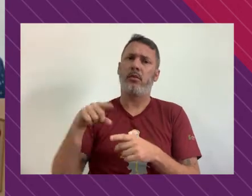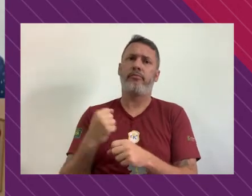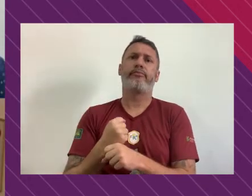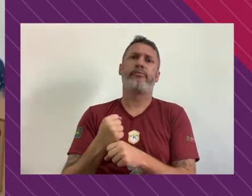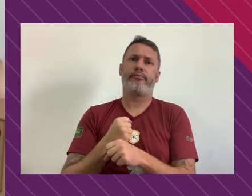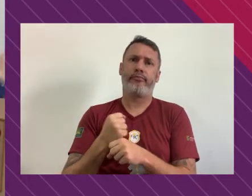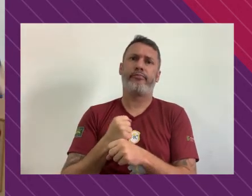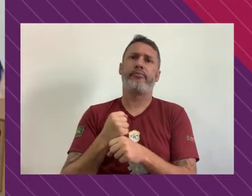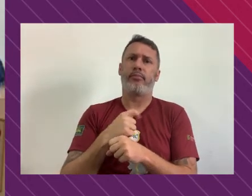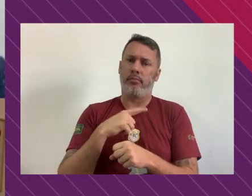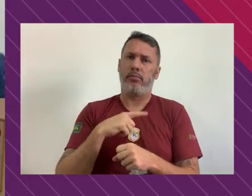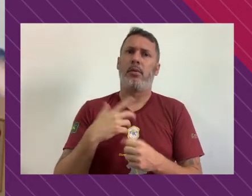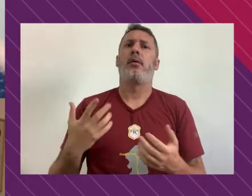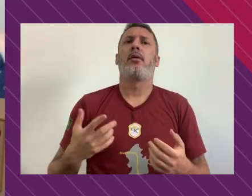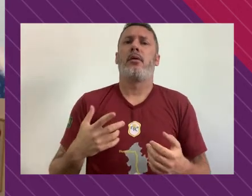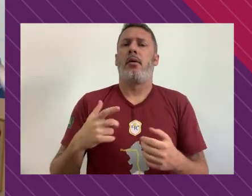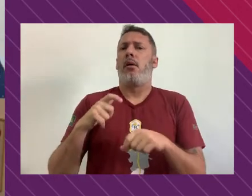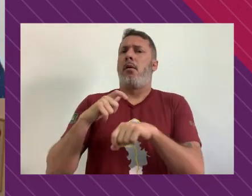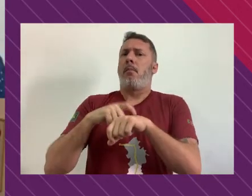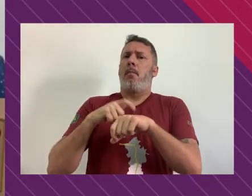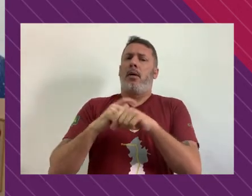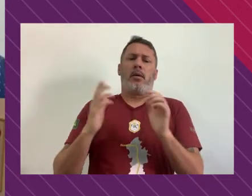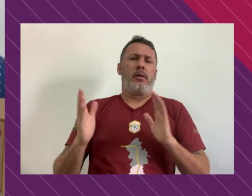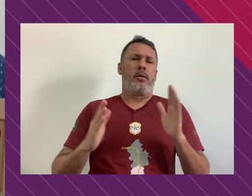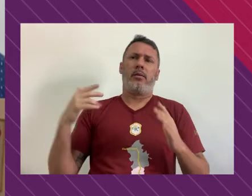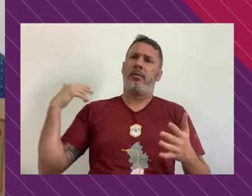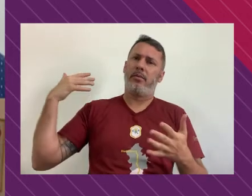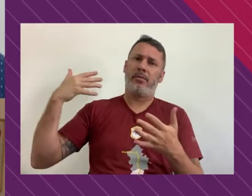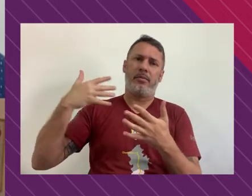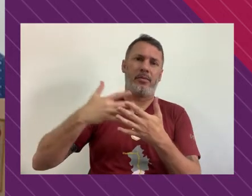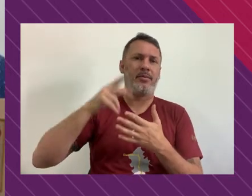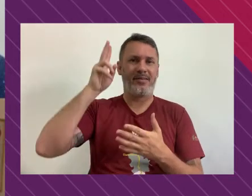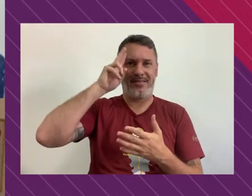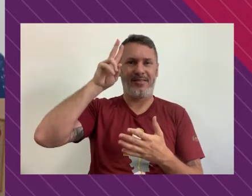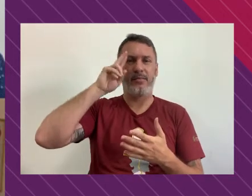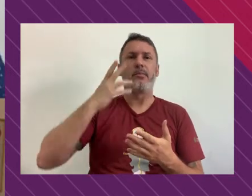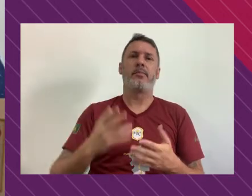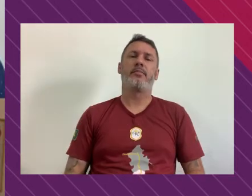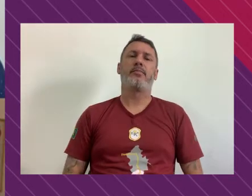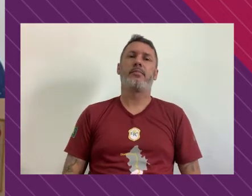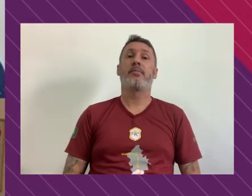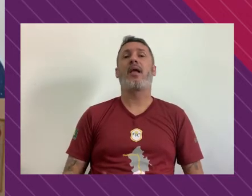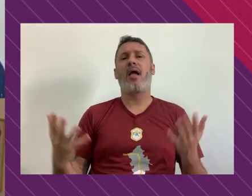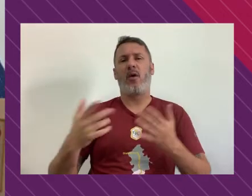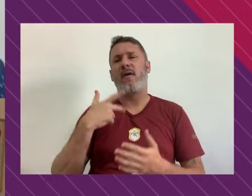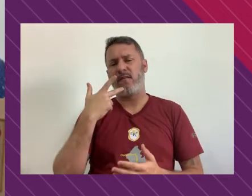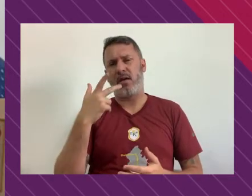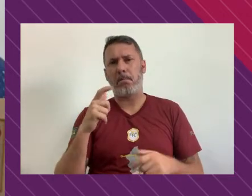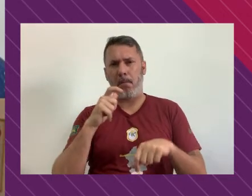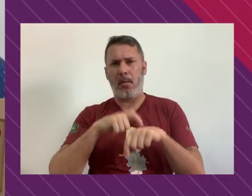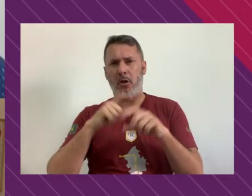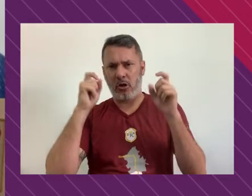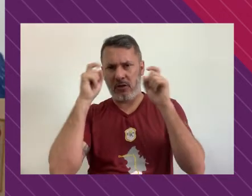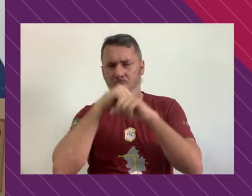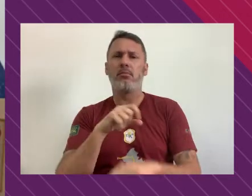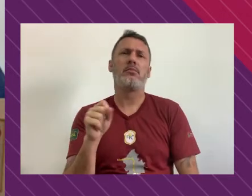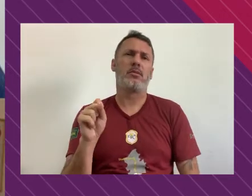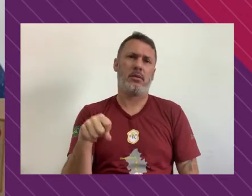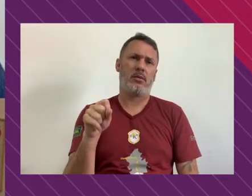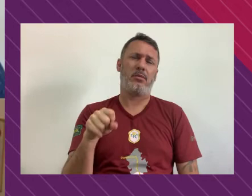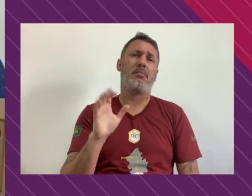o início da atuação educacional na área de humanidade é muito recente, né? A gente teve um impulso muito grande quando a